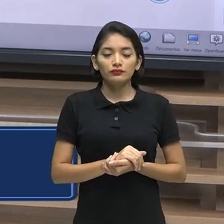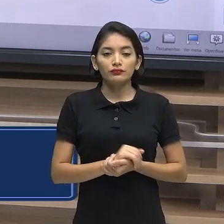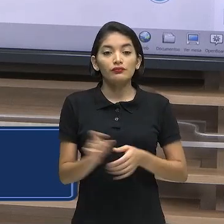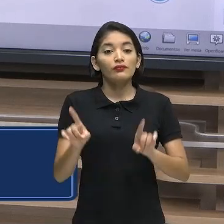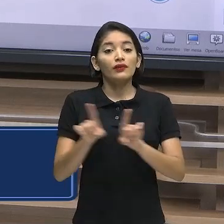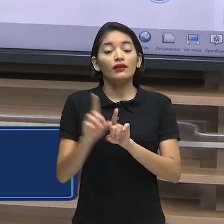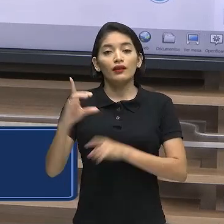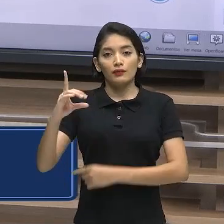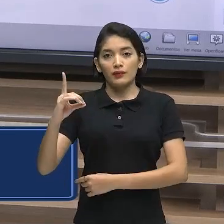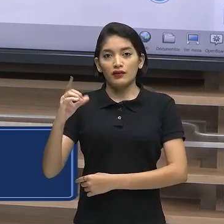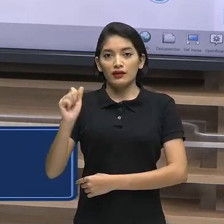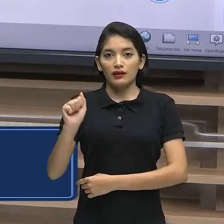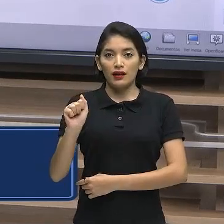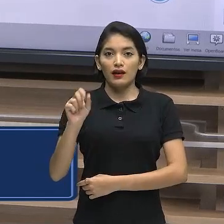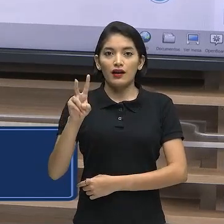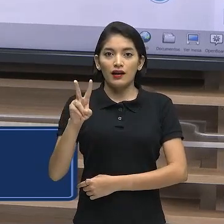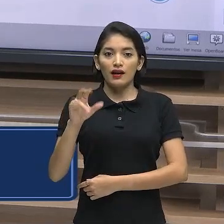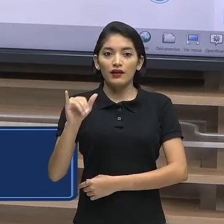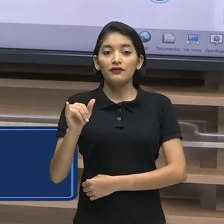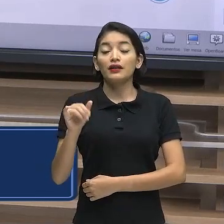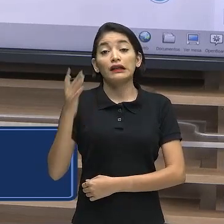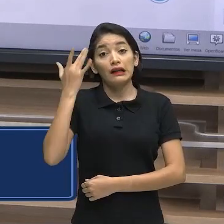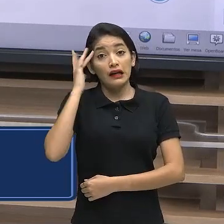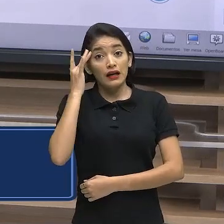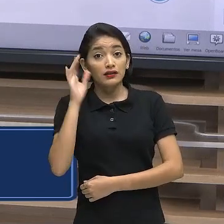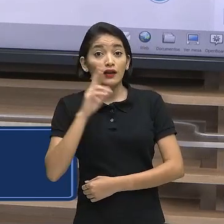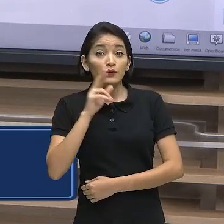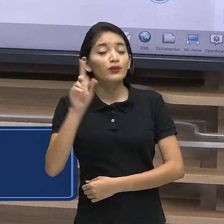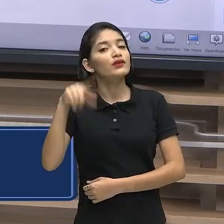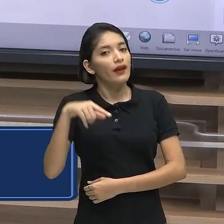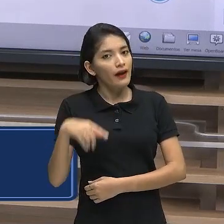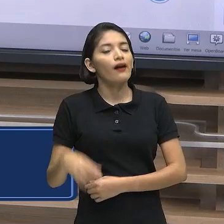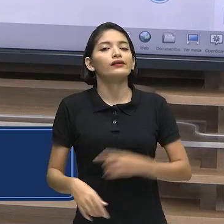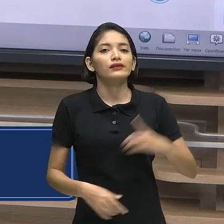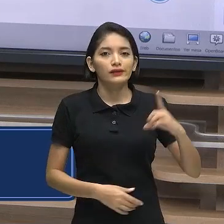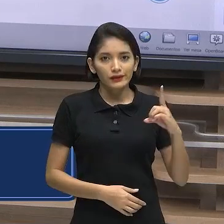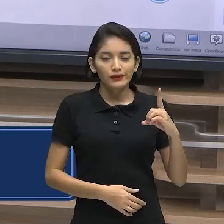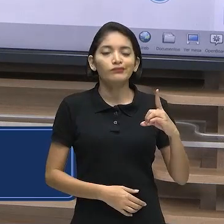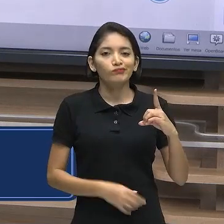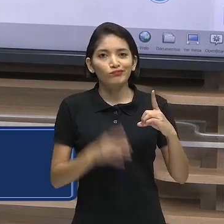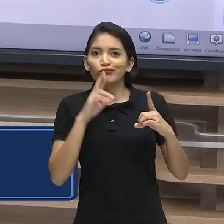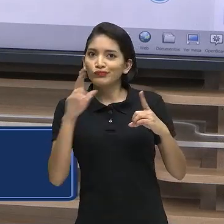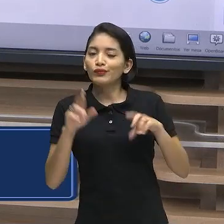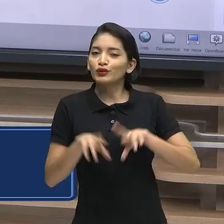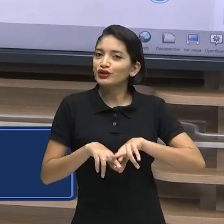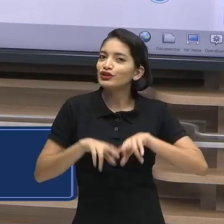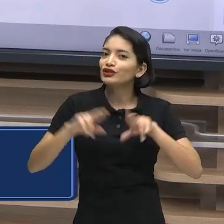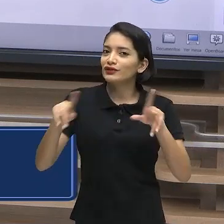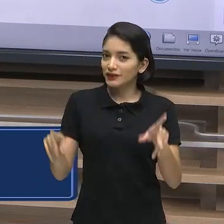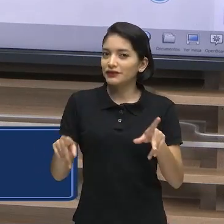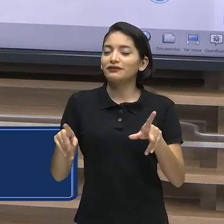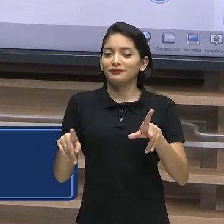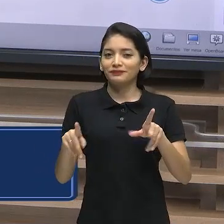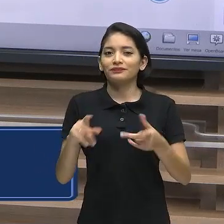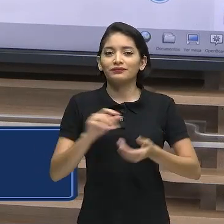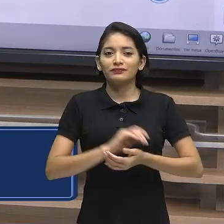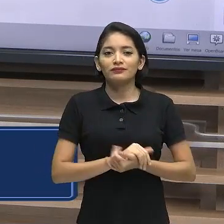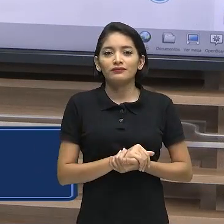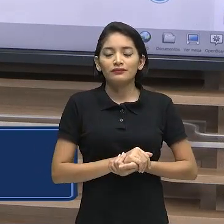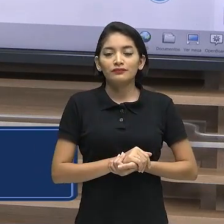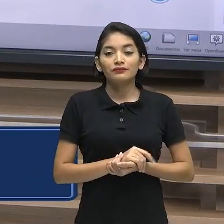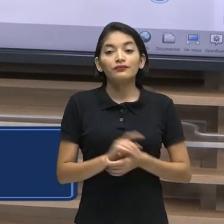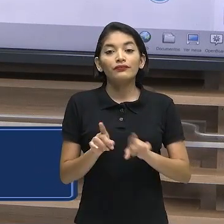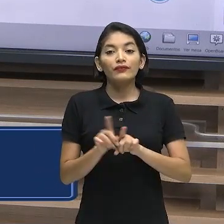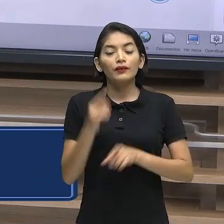Davi Gomes acha que é a D, né? Então temos aí uma resposta diferente para essa questão. Temos